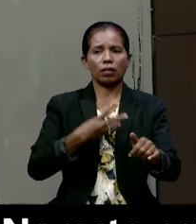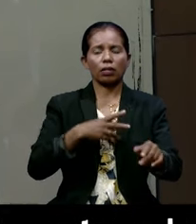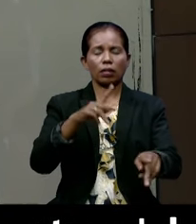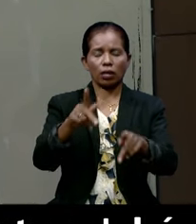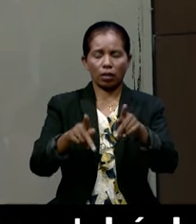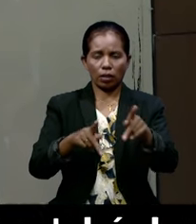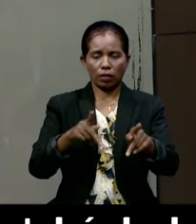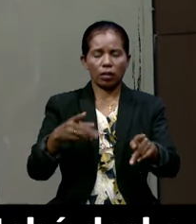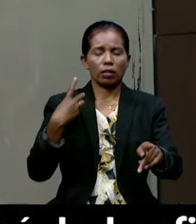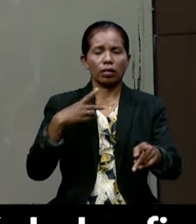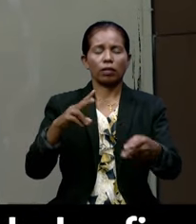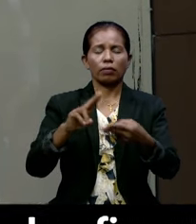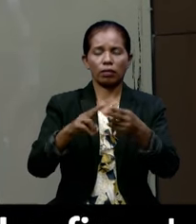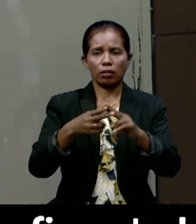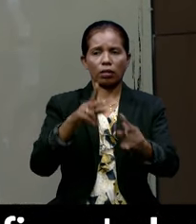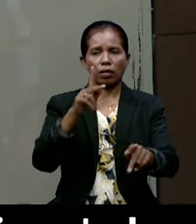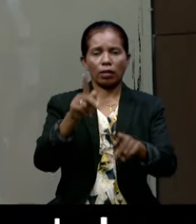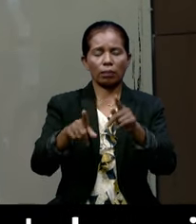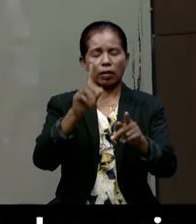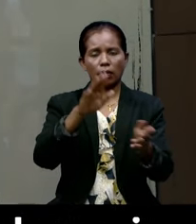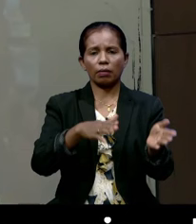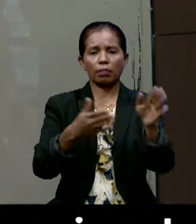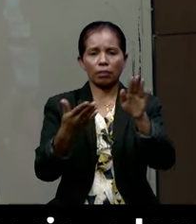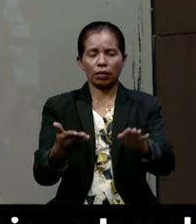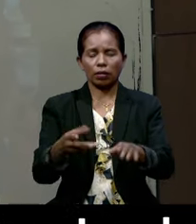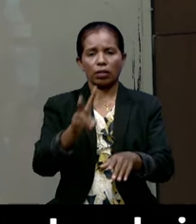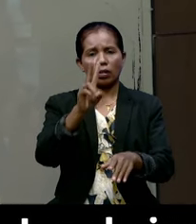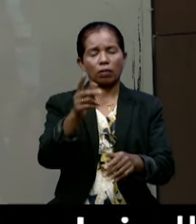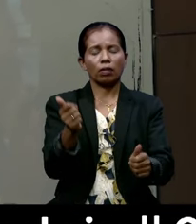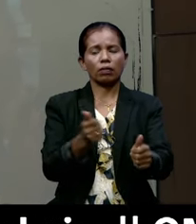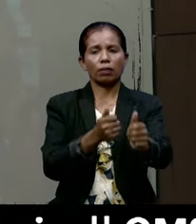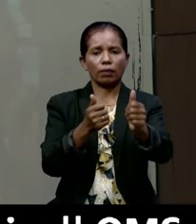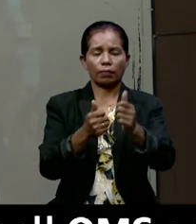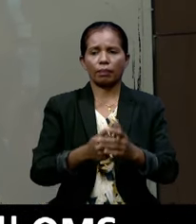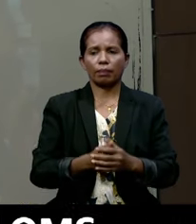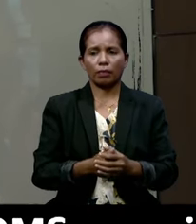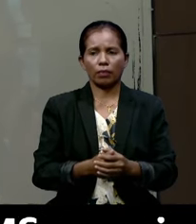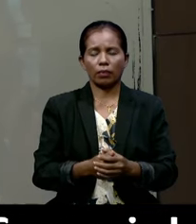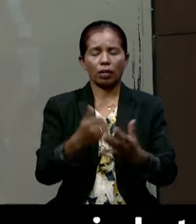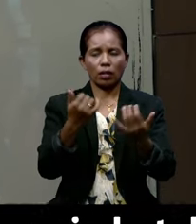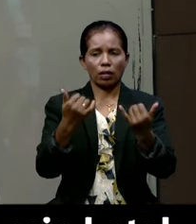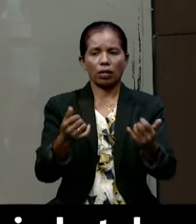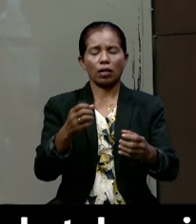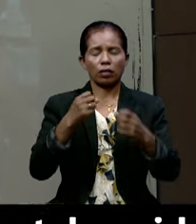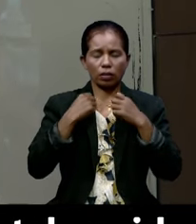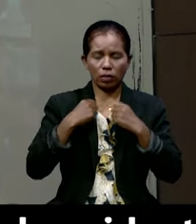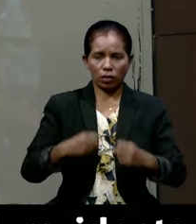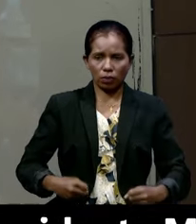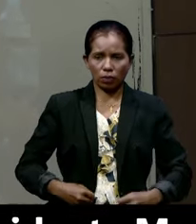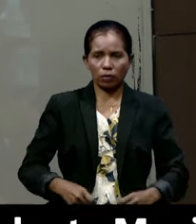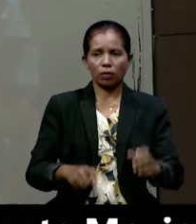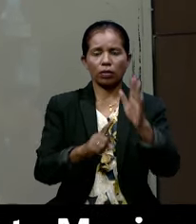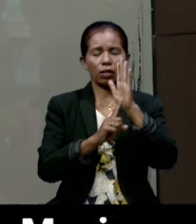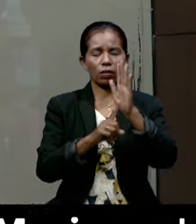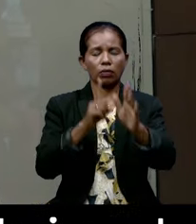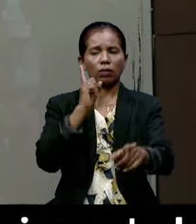mamate nem rua tutuir malu deite. Que ne situação em saúde, hatudo